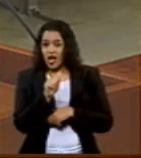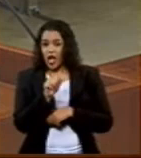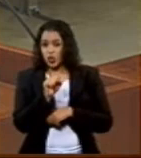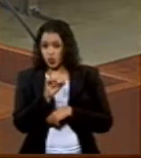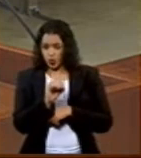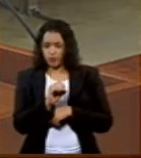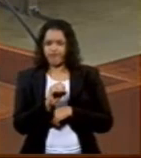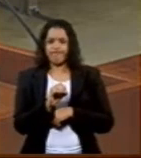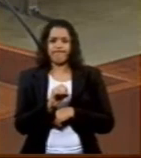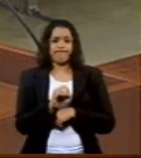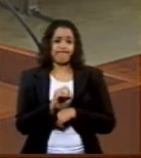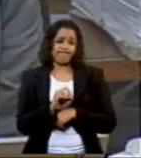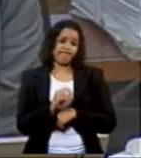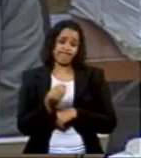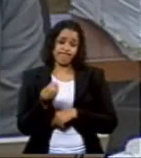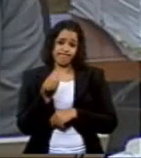é